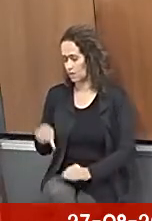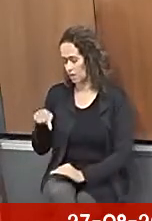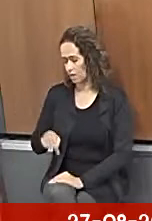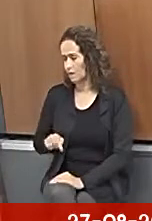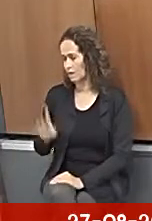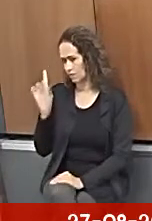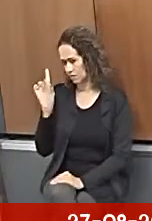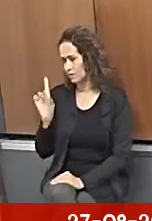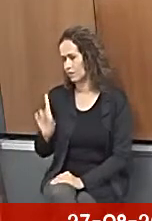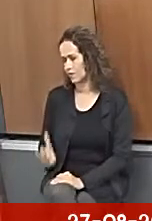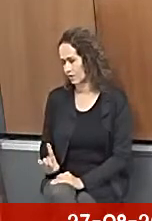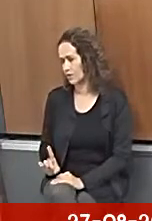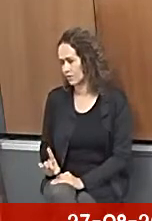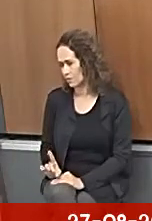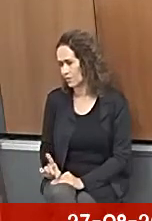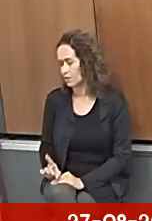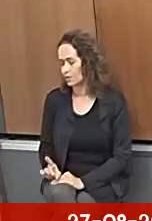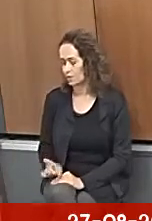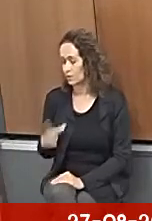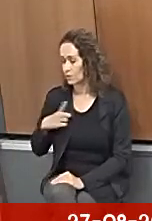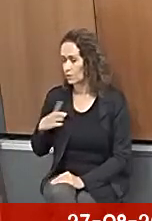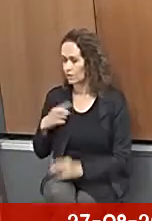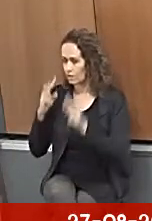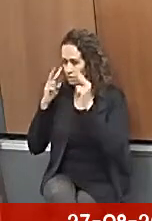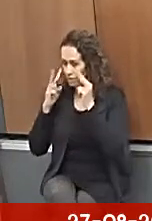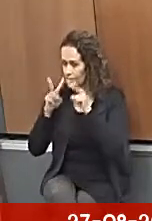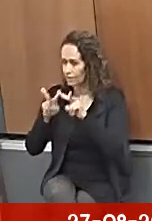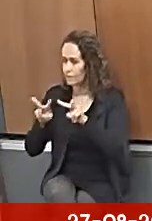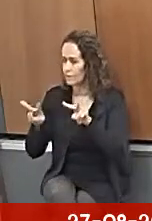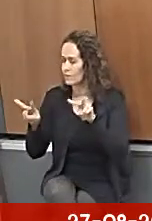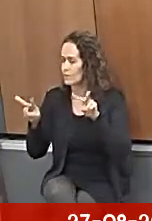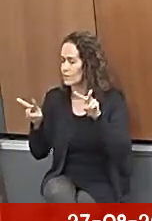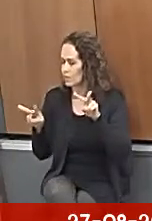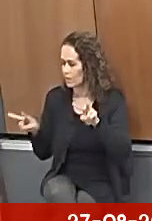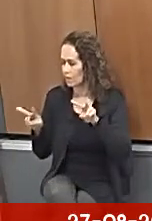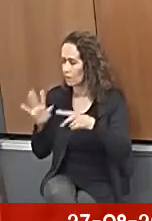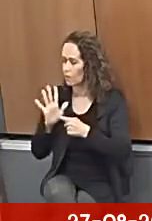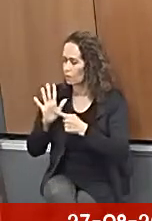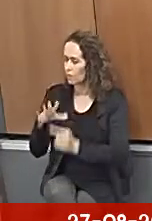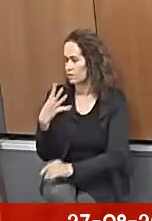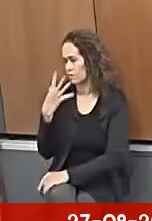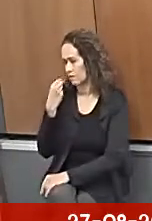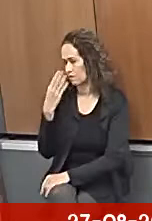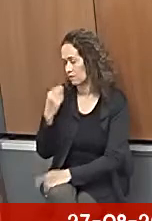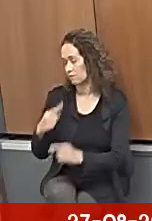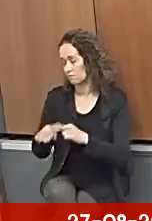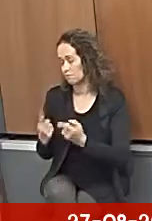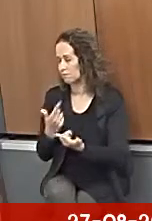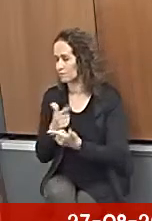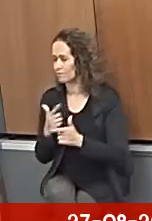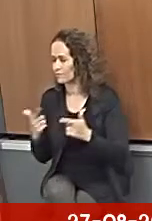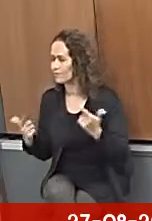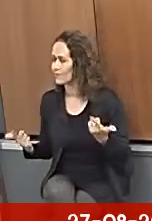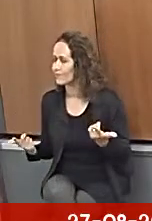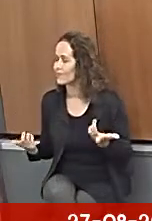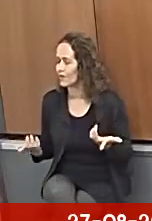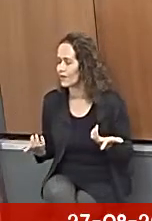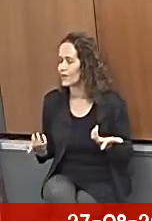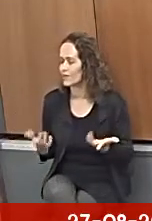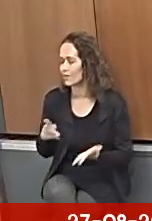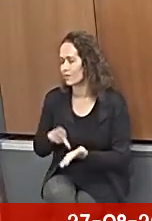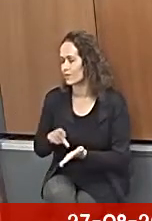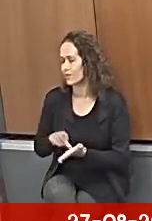de texto 30 graus de visão conforme mostra aquele diagrama isso não é assegurado que tem várias fotos ali que comprovam